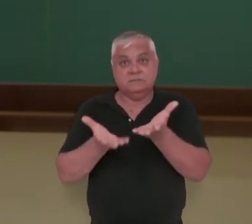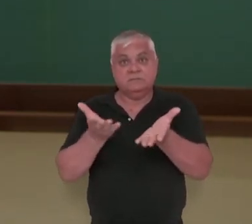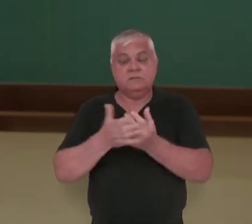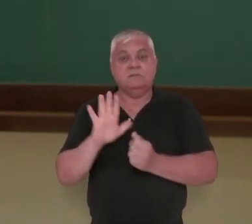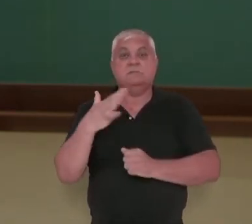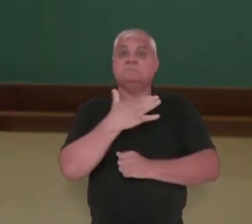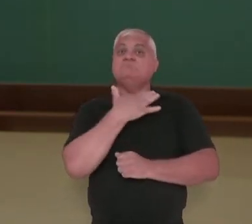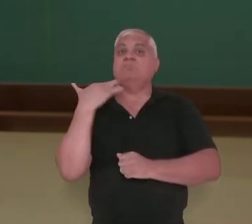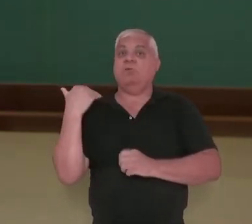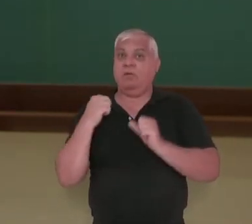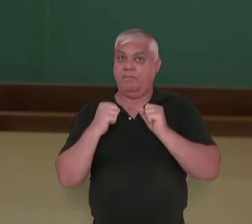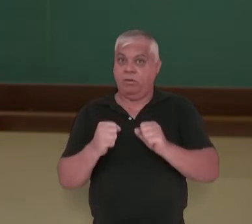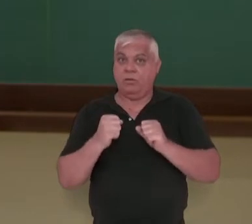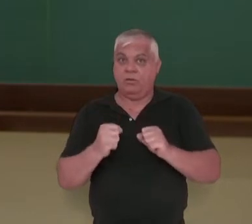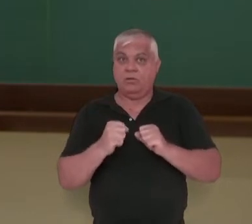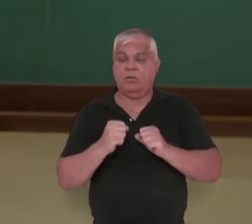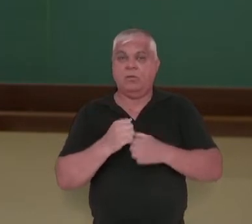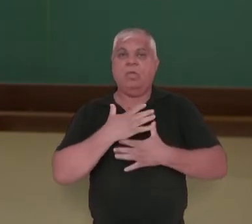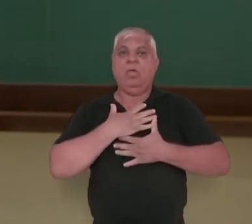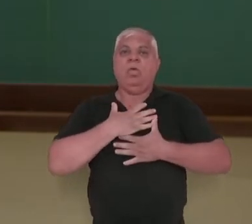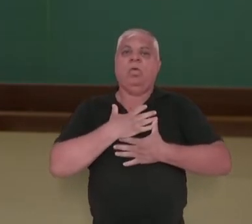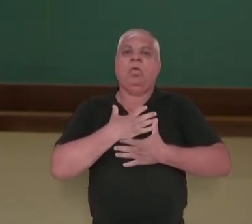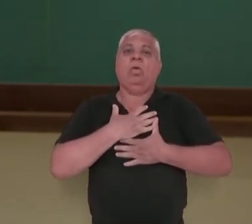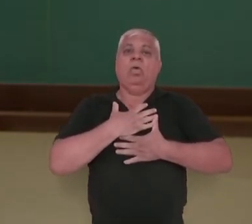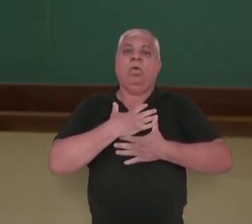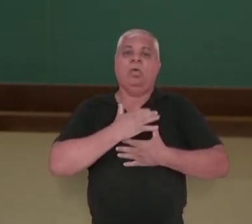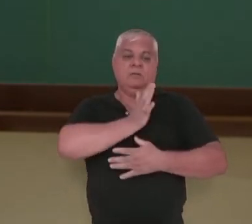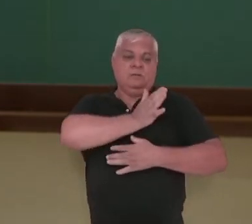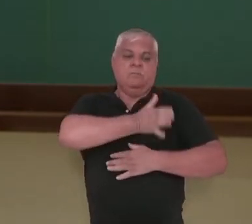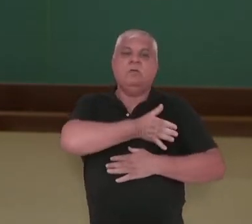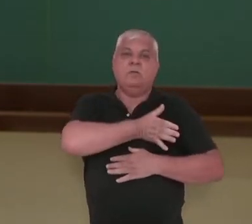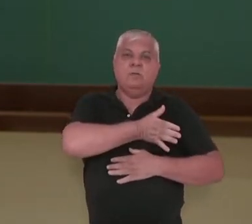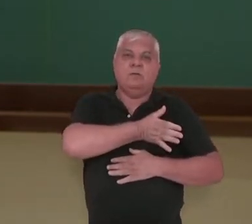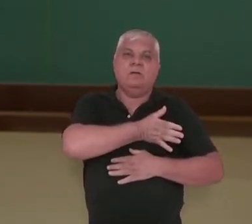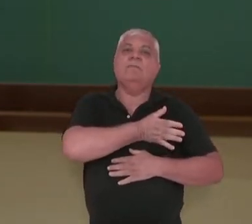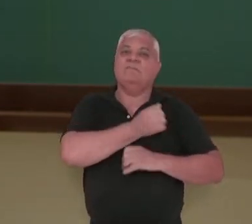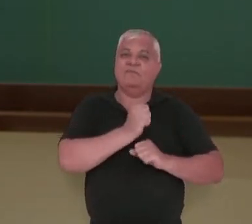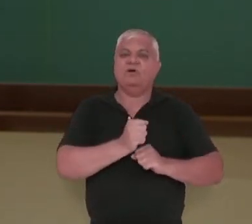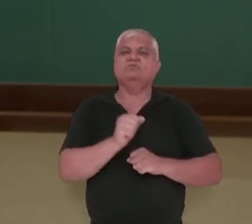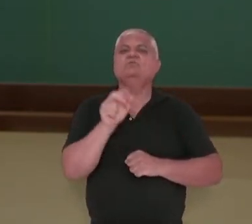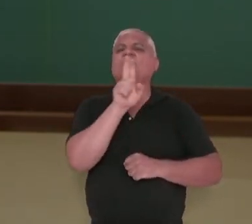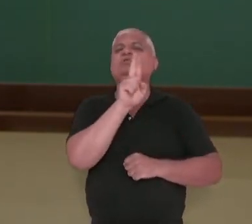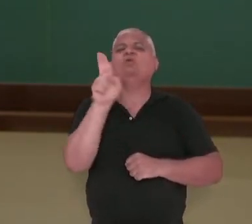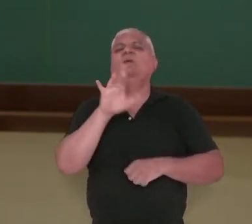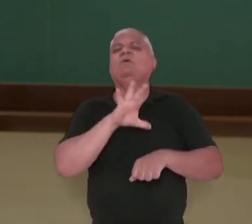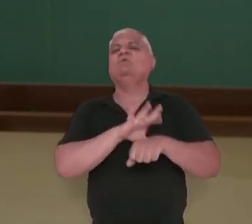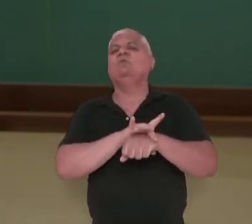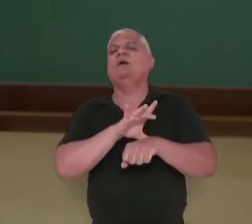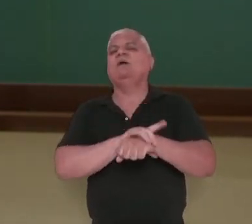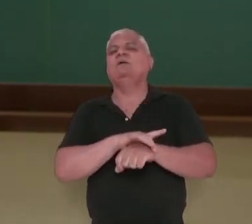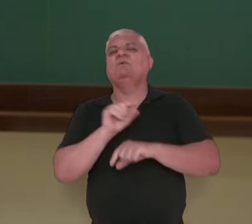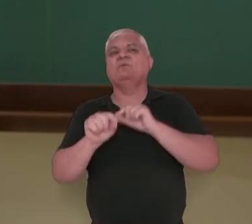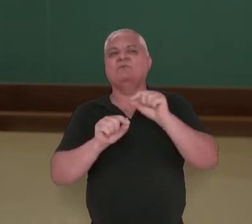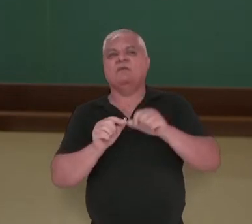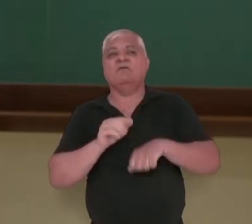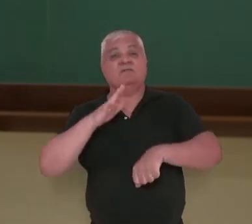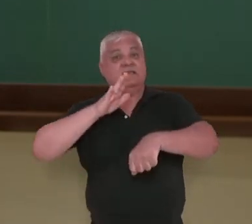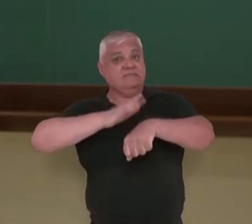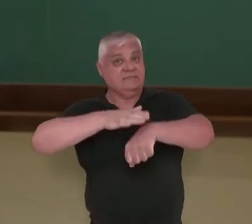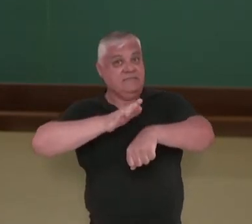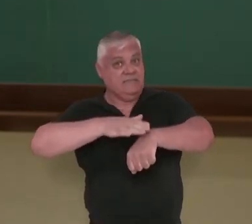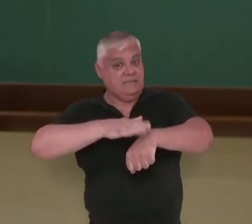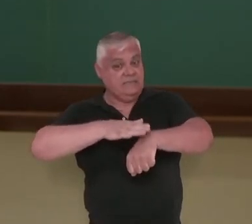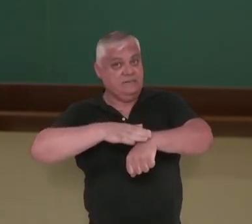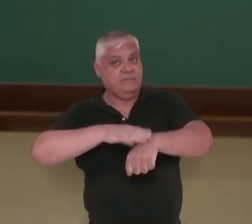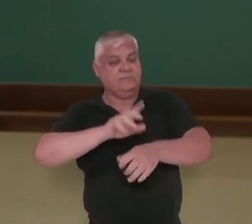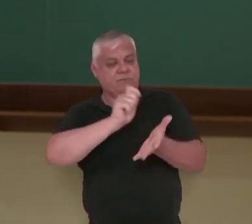à morte por parada respiratória e cardíaca. Qual seria essa enfermidade? Então, eu já trago aqui para você. Eu vou dar um tempinho para